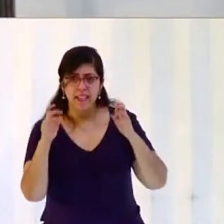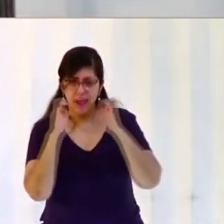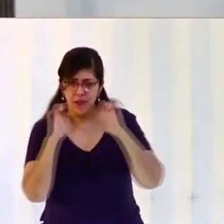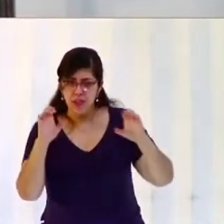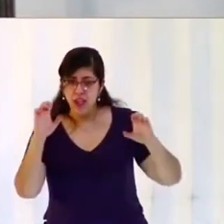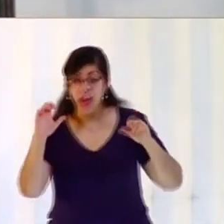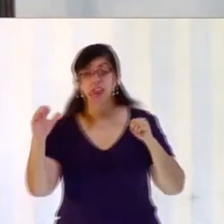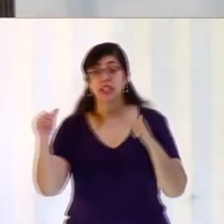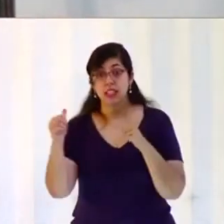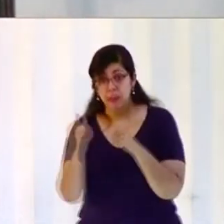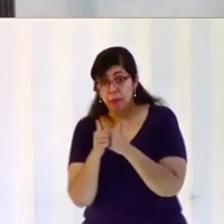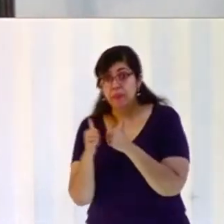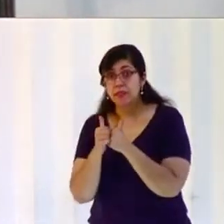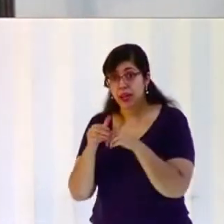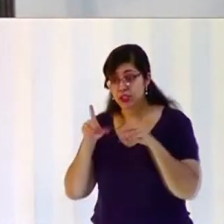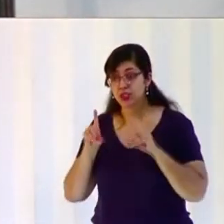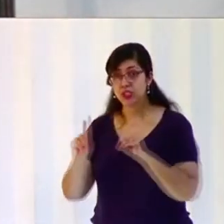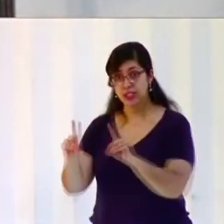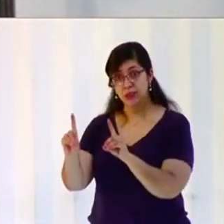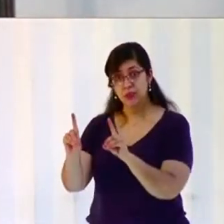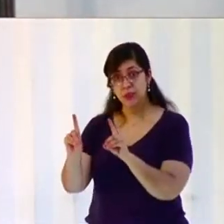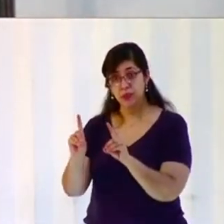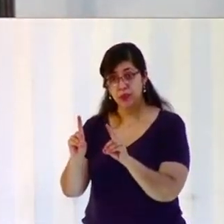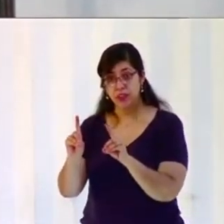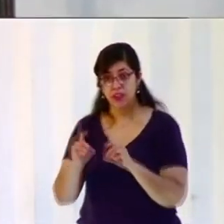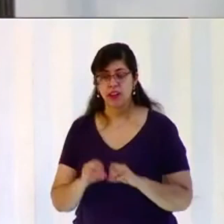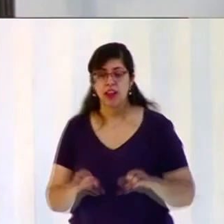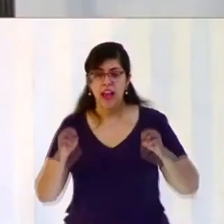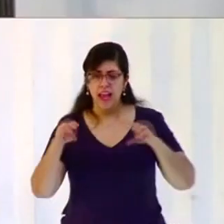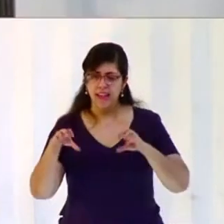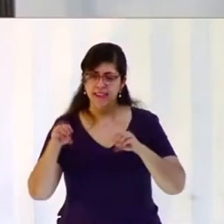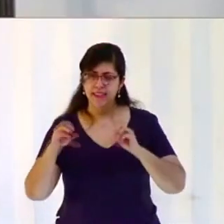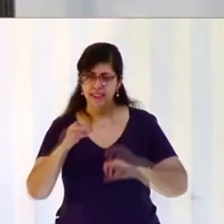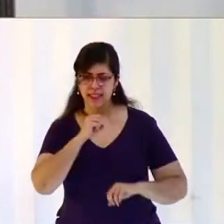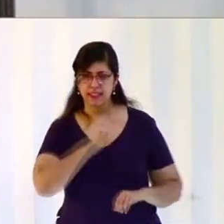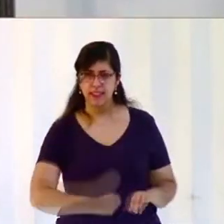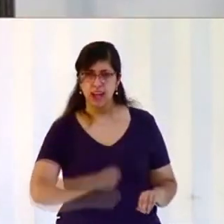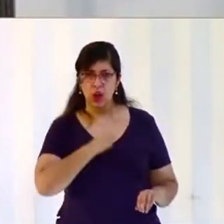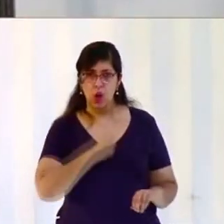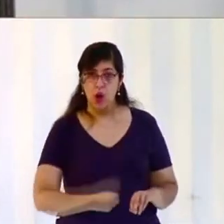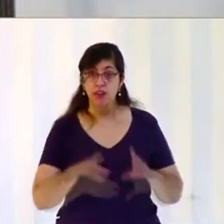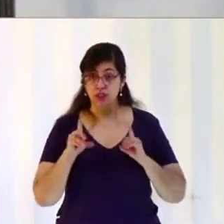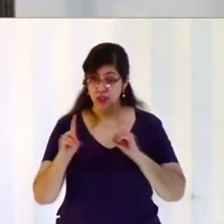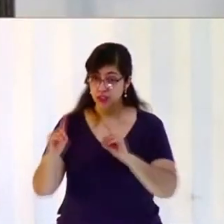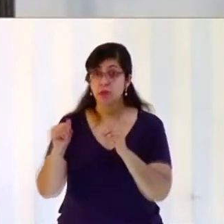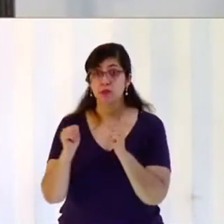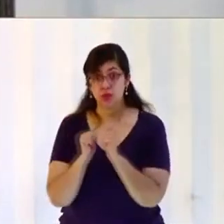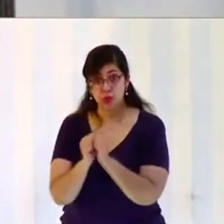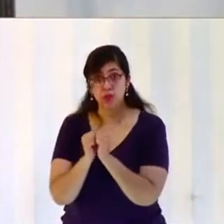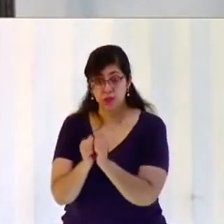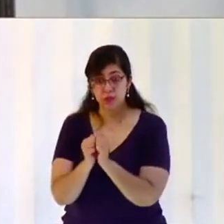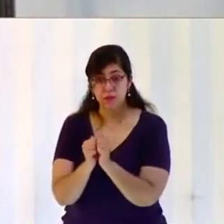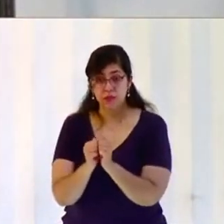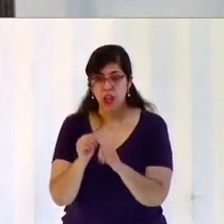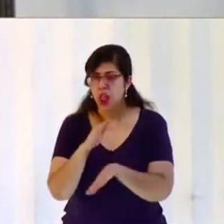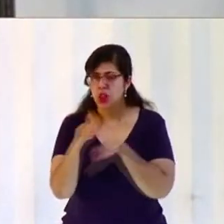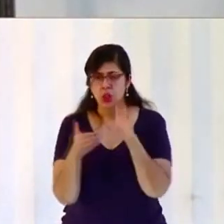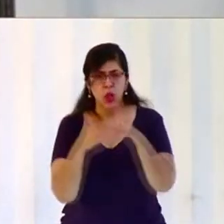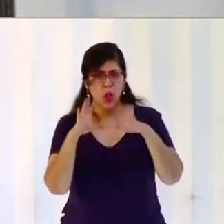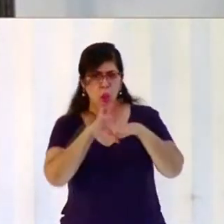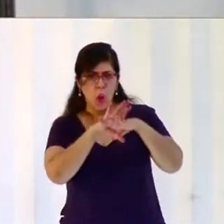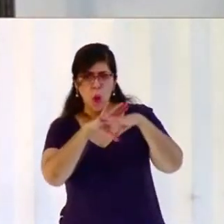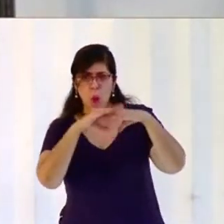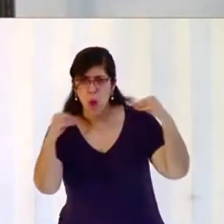Ele. Quando ele ensina nas sinagogas, os discípulos estão com Ele. Quando ele cura toda a enfermidade